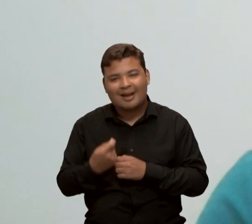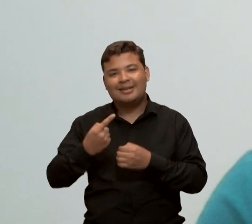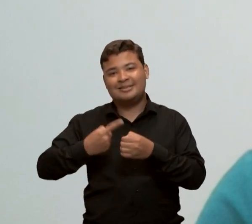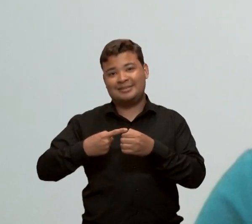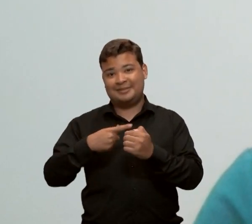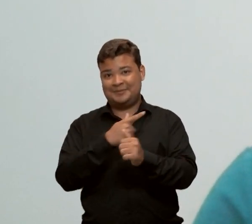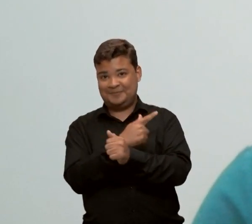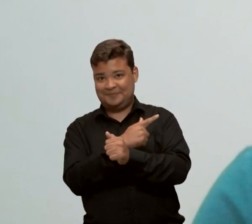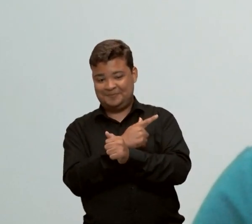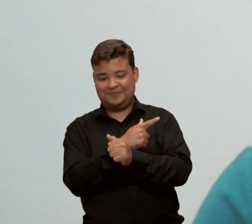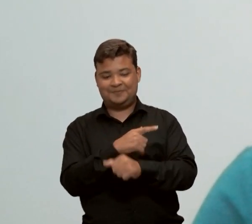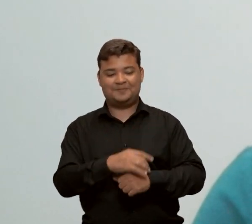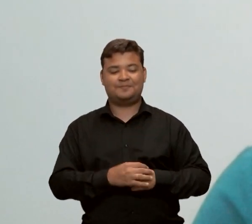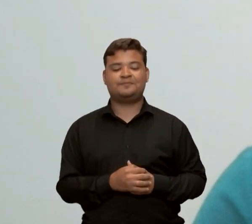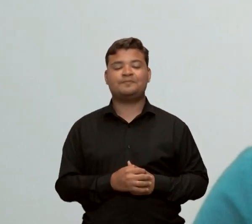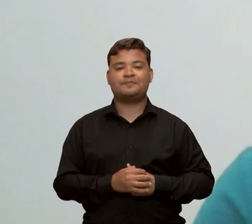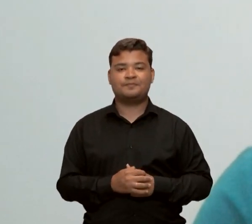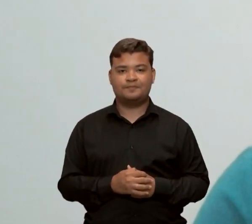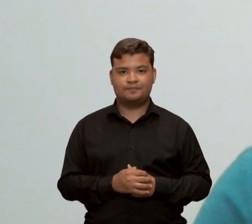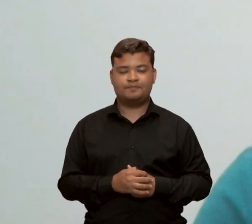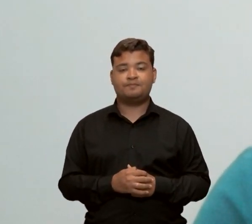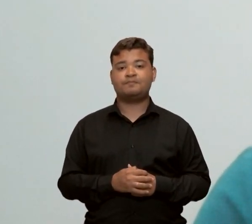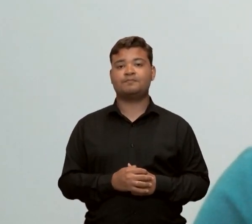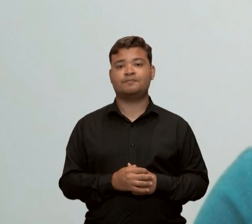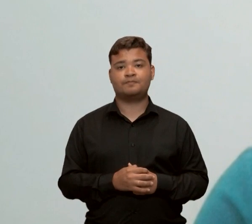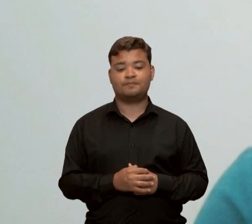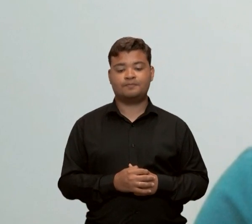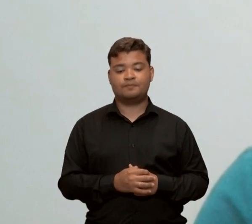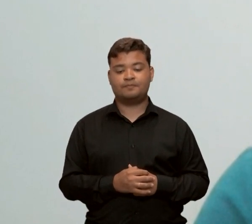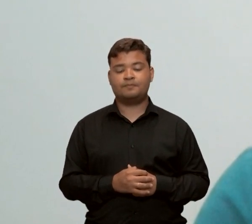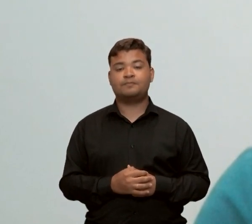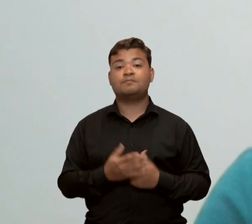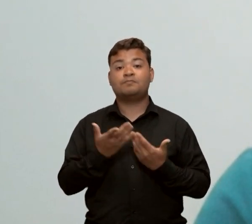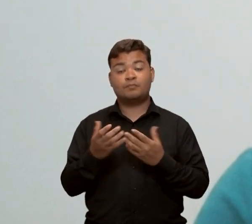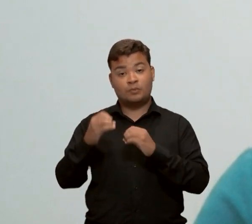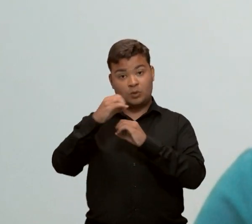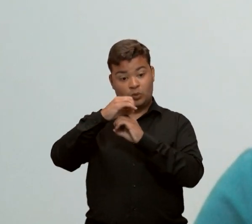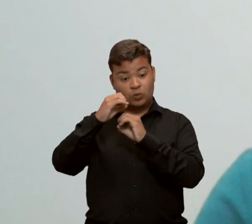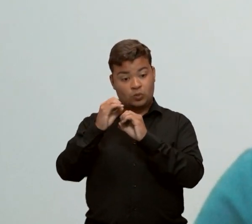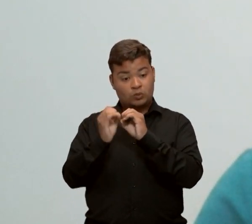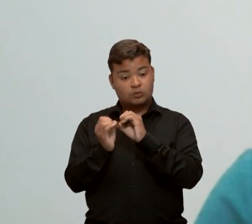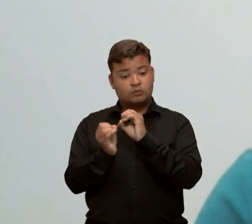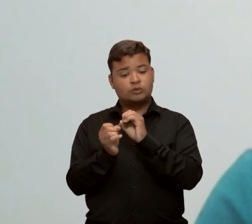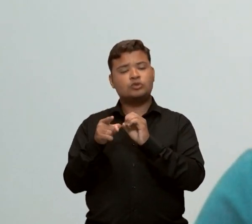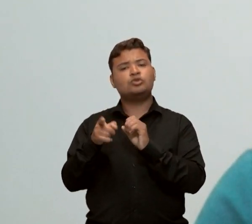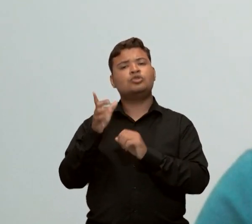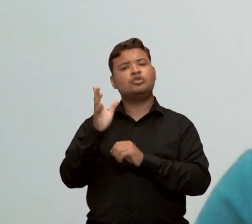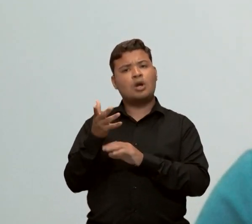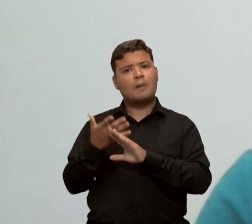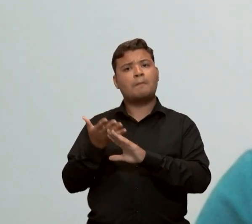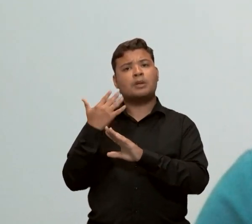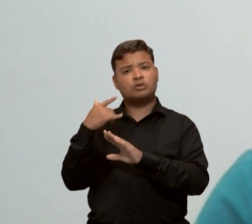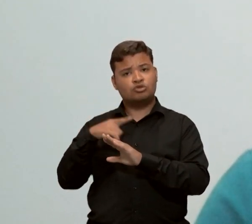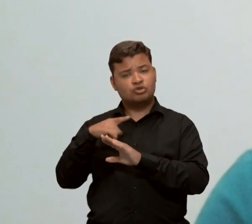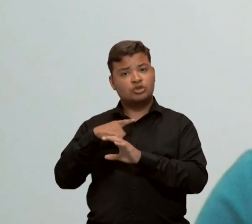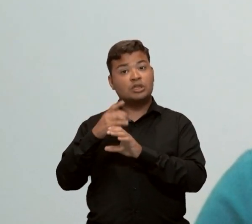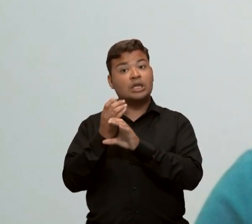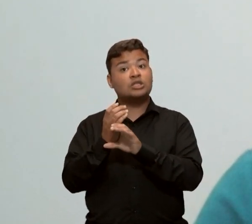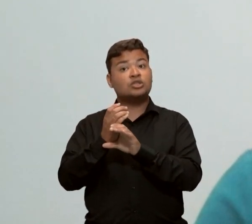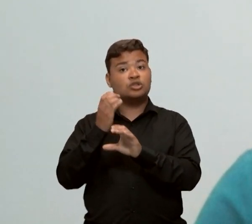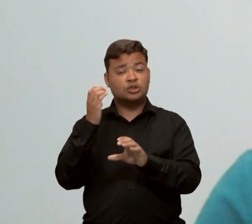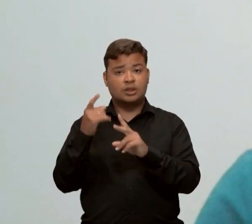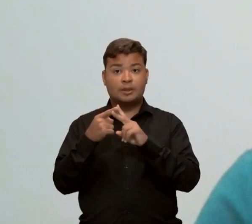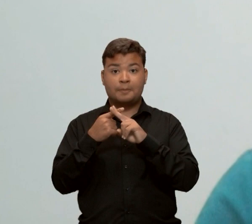Goiânia. E a Universidade Federal de Goiás já contava com a engenharia mecânica e com a